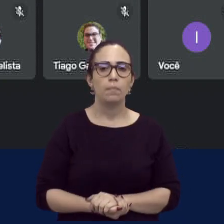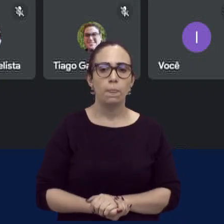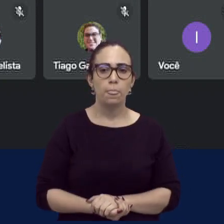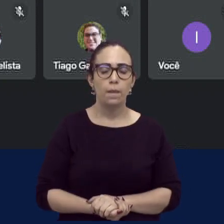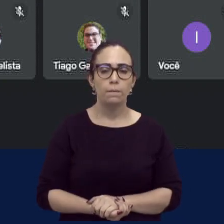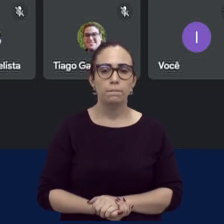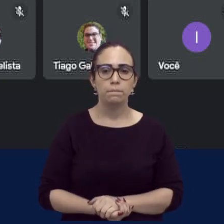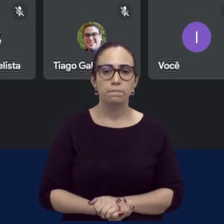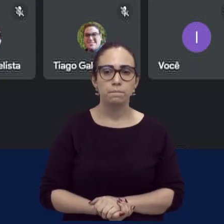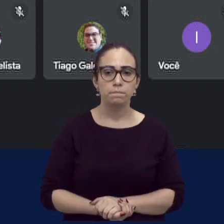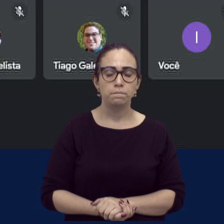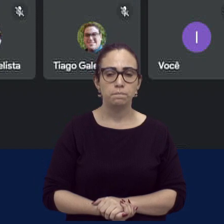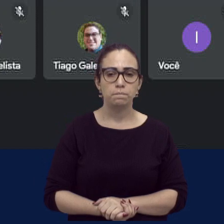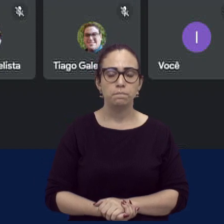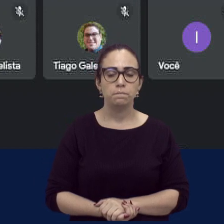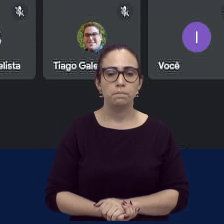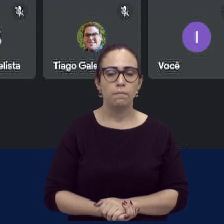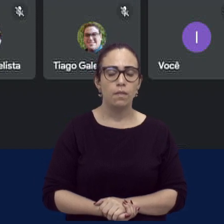postura.